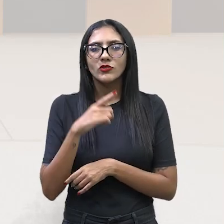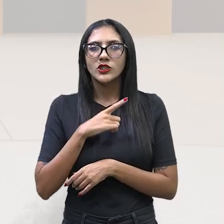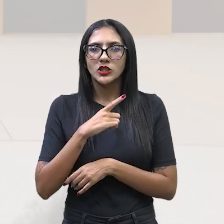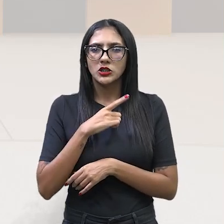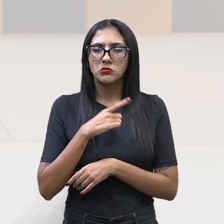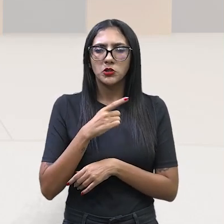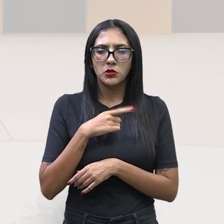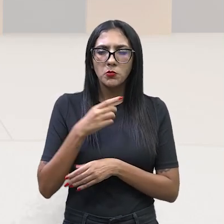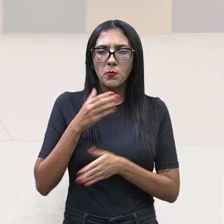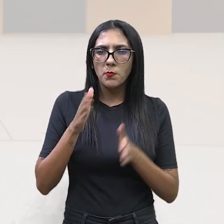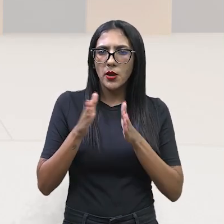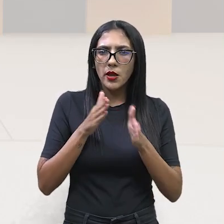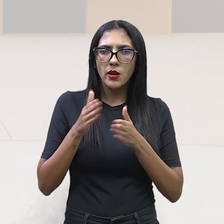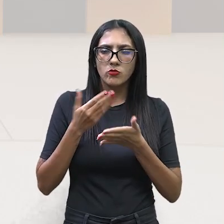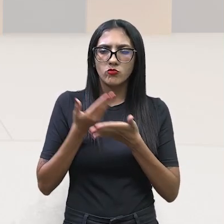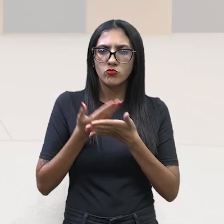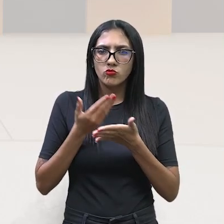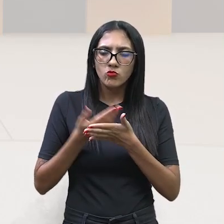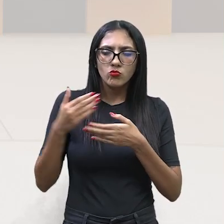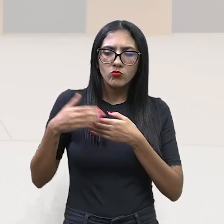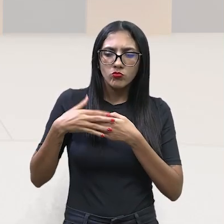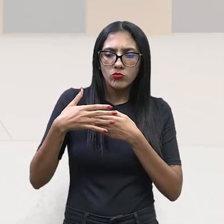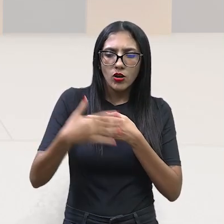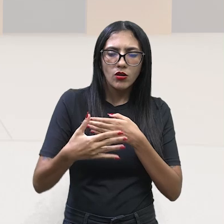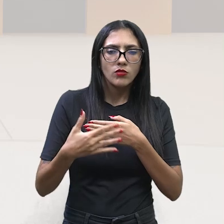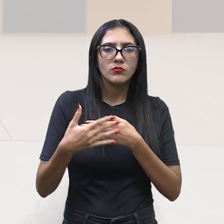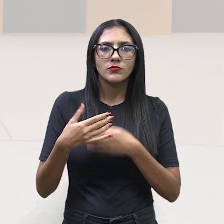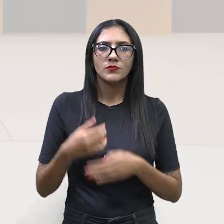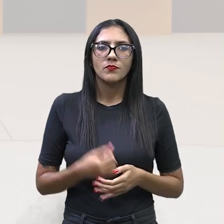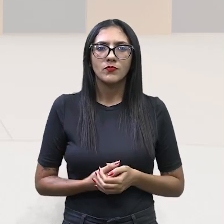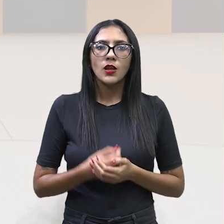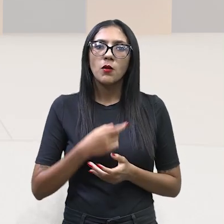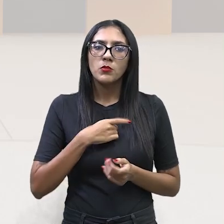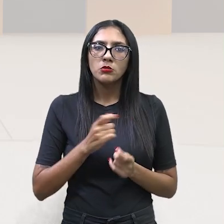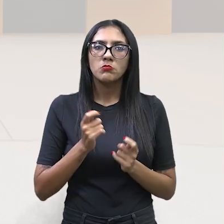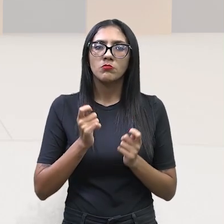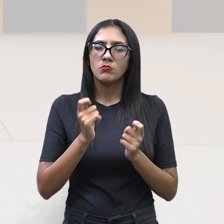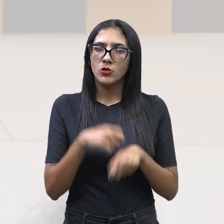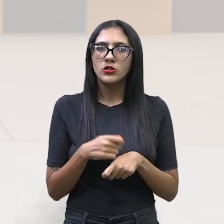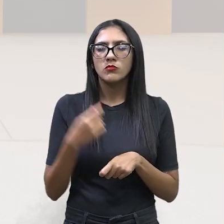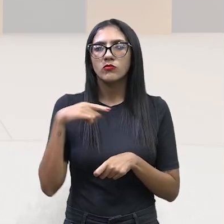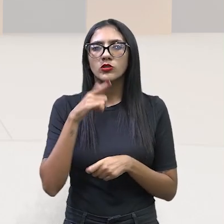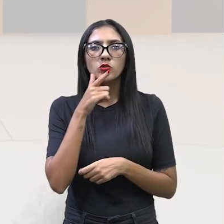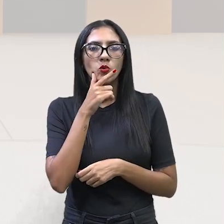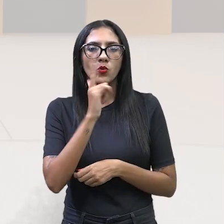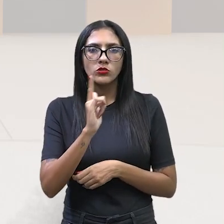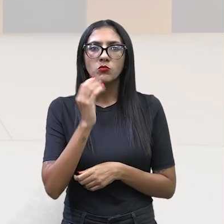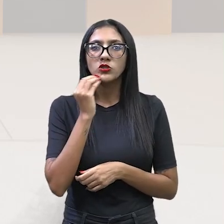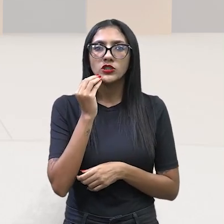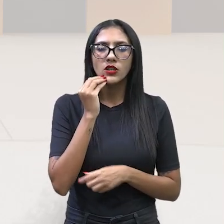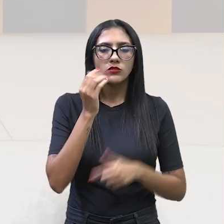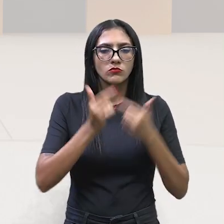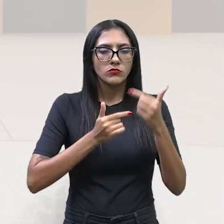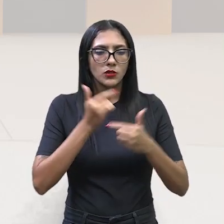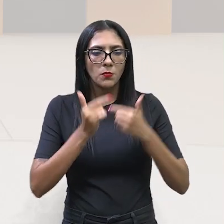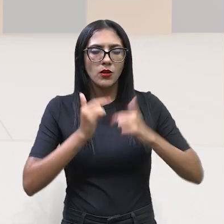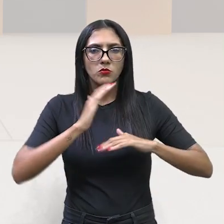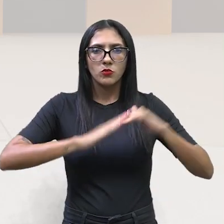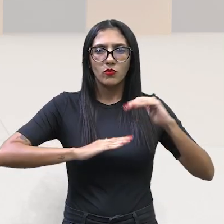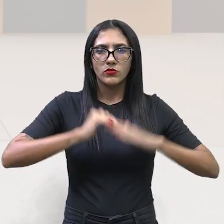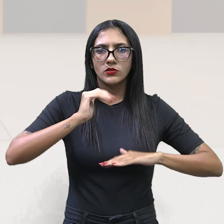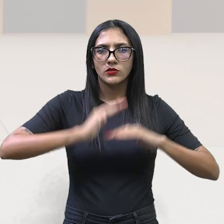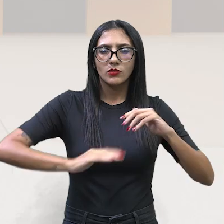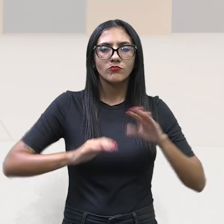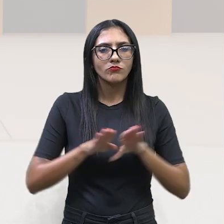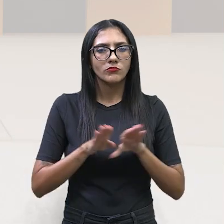longo da sua vida acadêmica, ao longo da sua vida, né, para que você possa aí, adentrar no mundo do trabalho e galgar aí